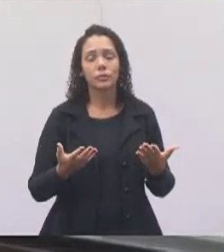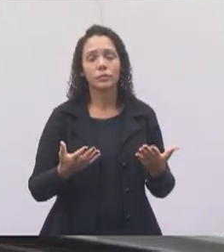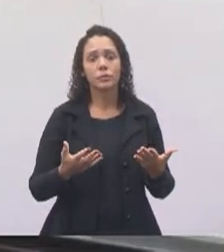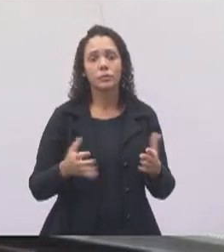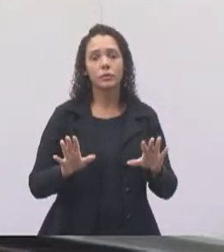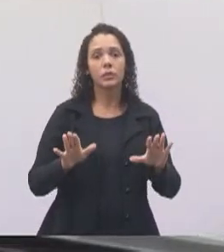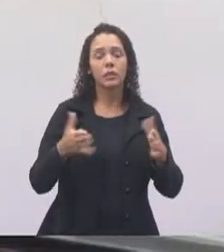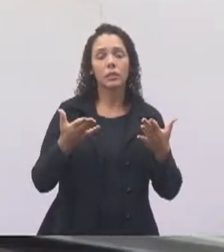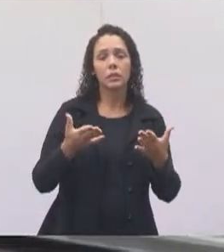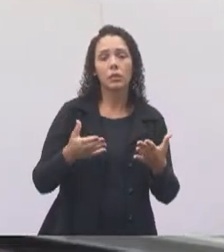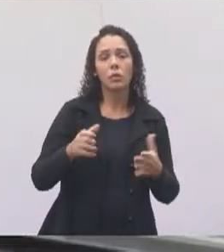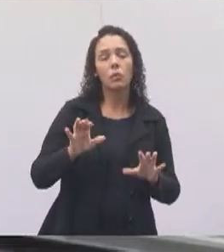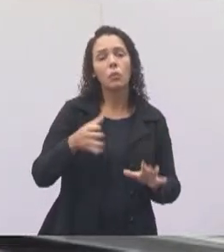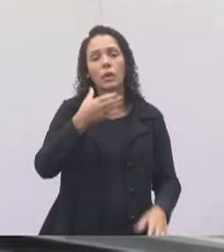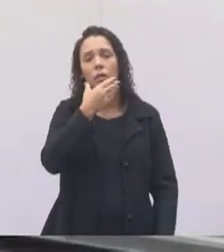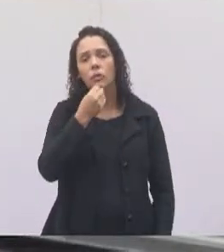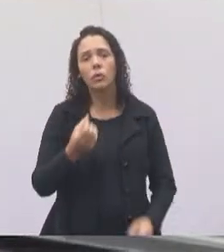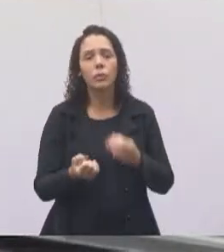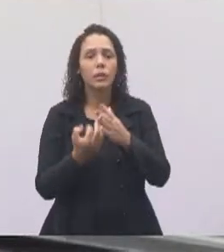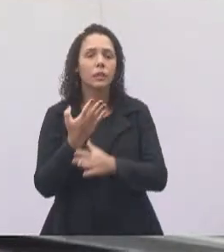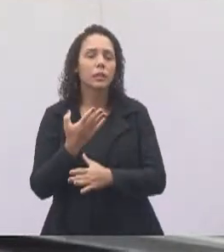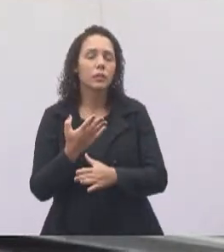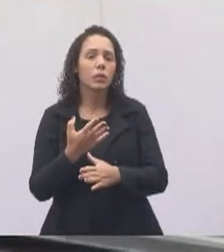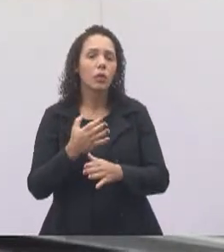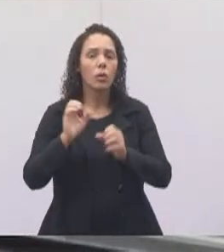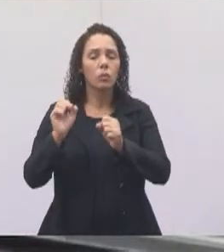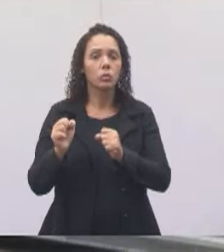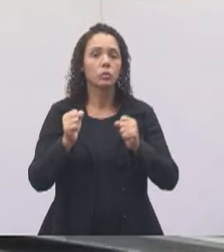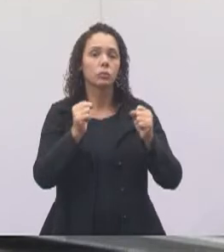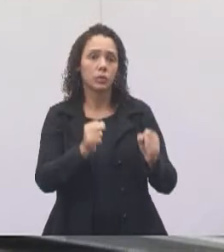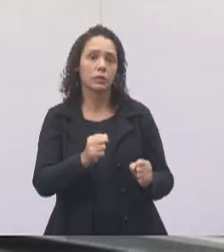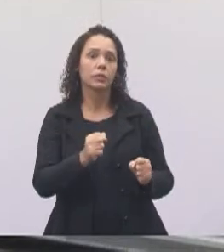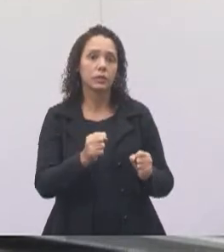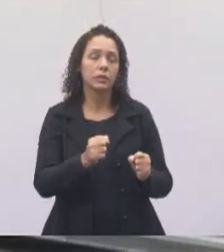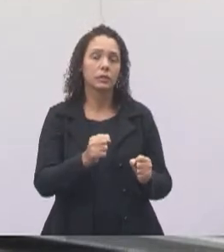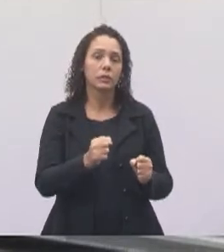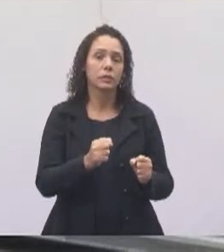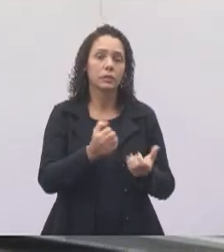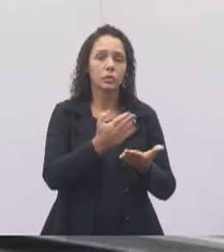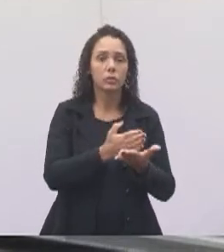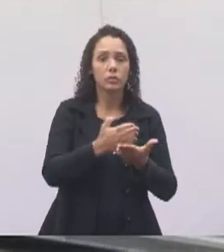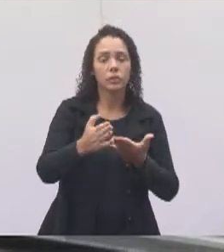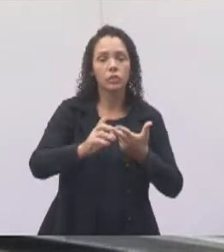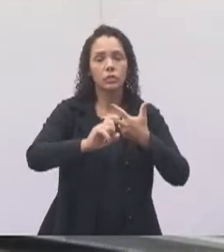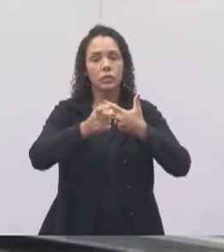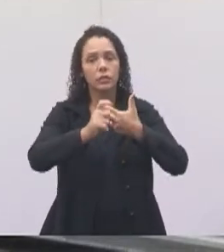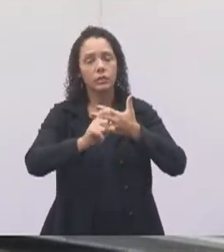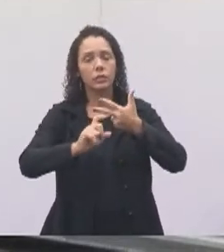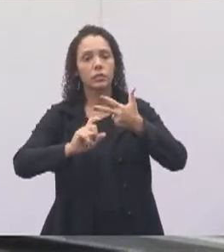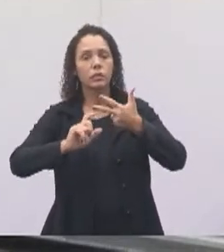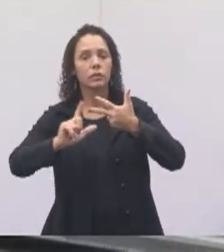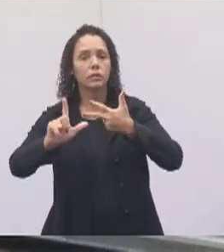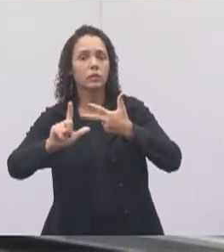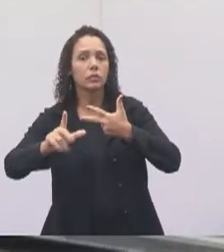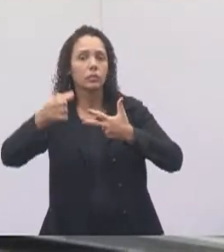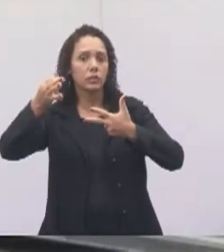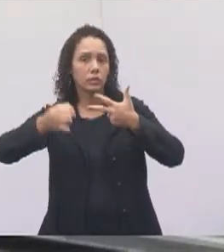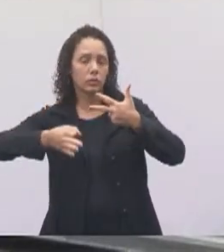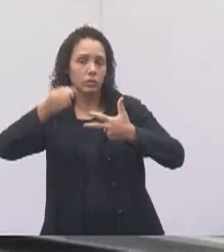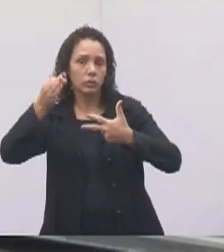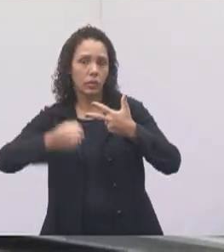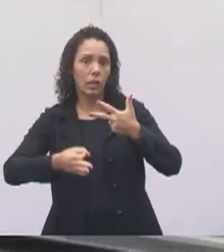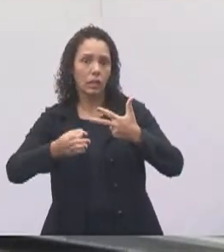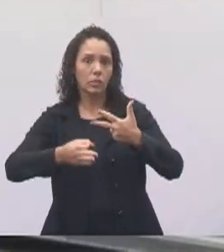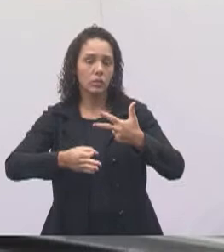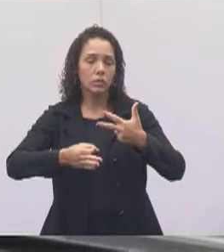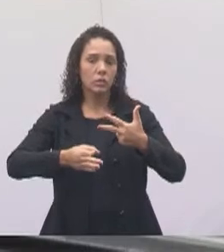criou a tripartição dos poderes, e isso é implementado aqui no nosso país, dividindo executivo, legislativo e judiciário, com